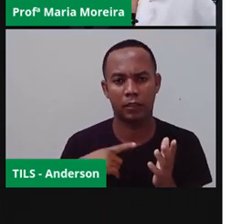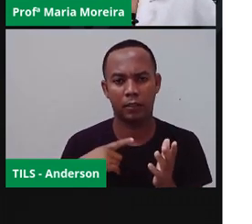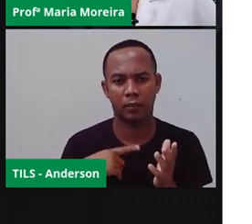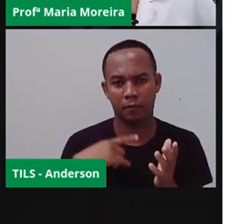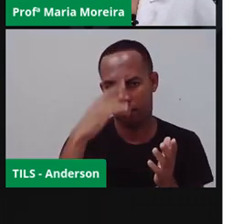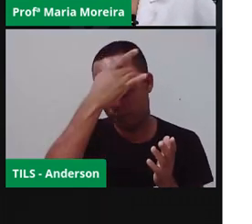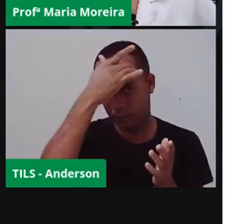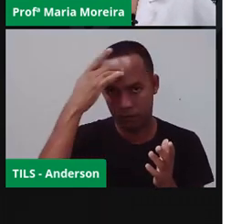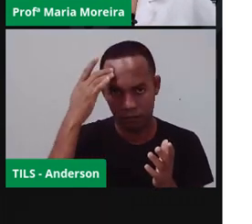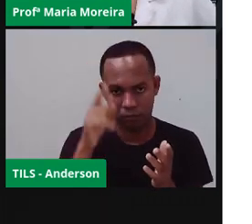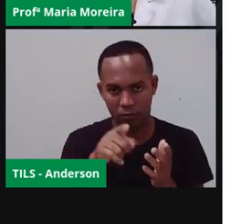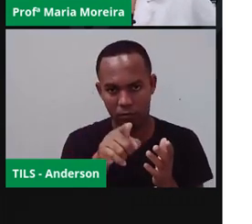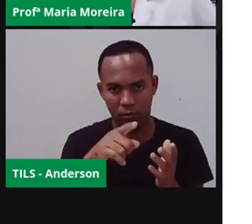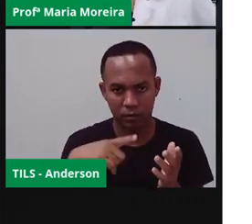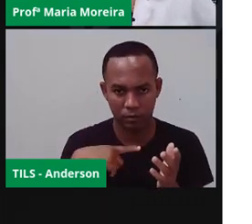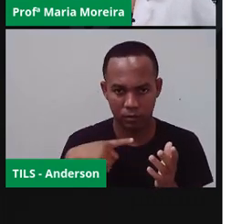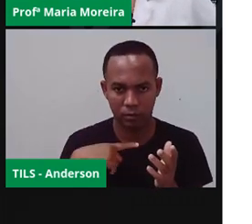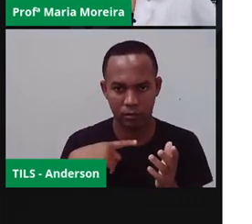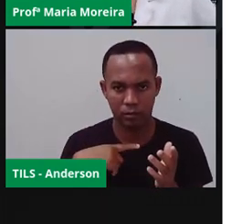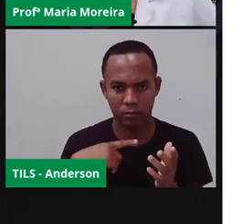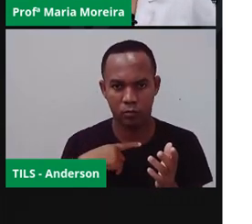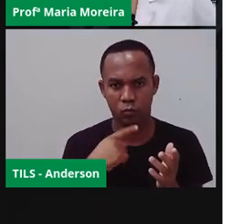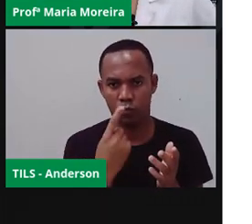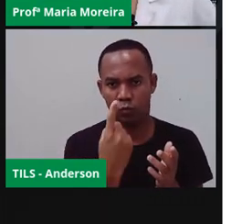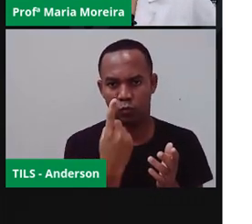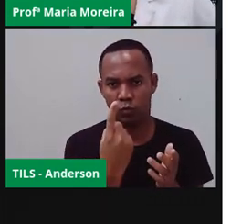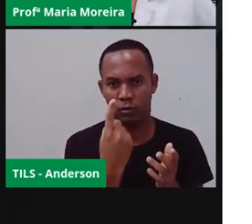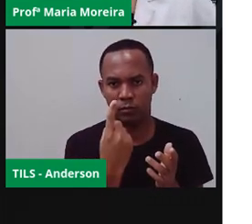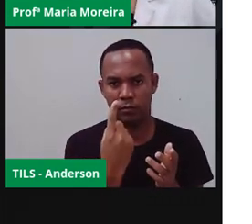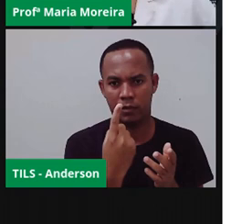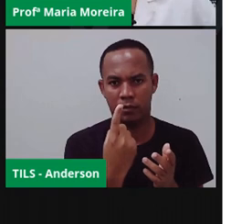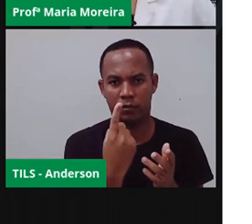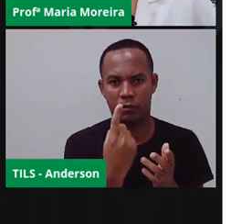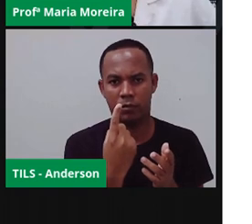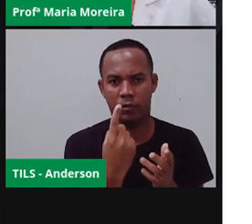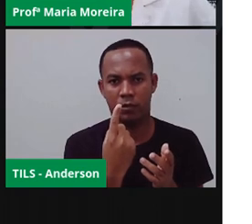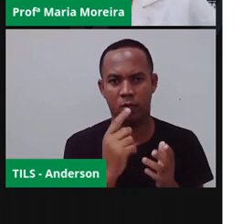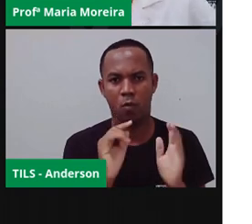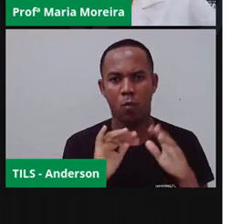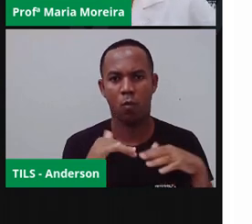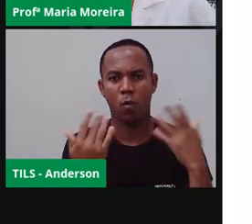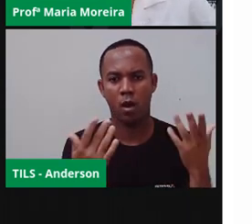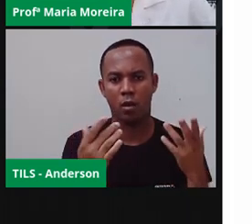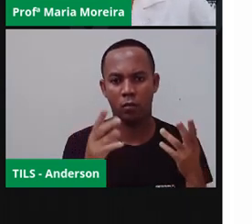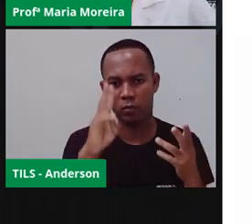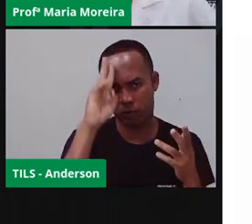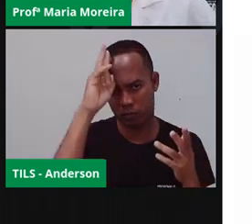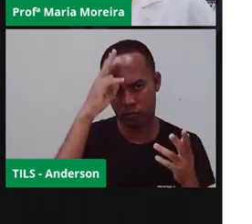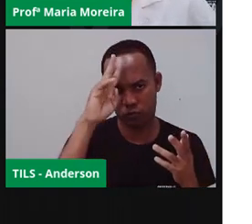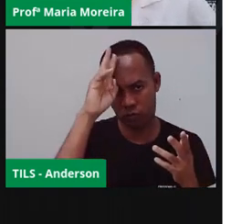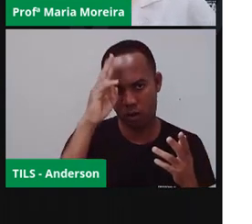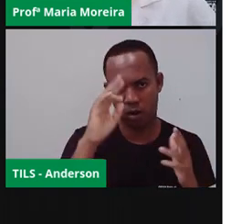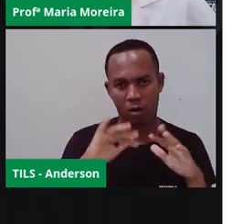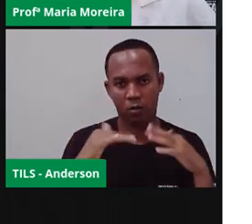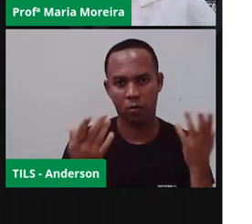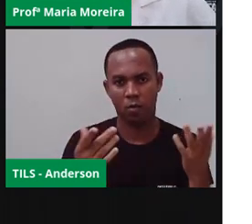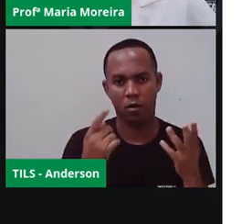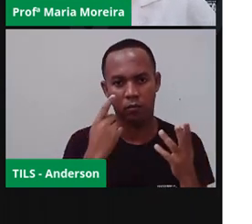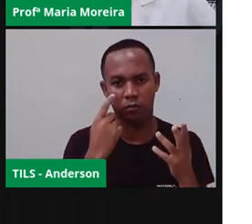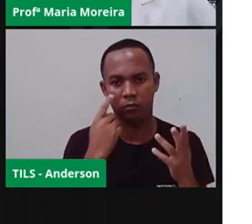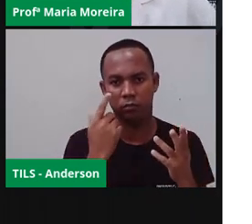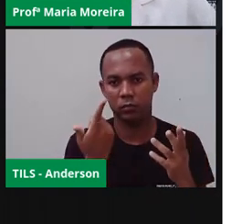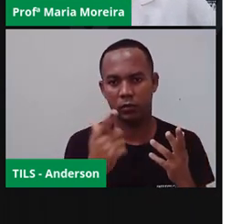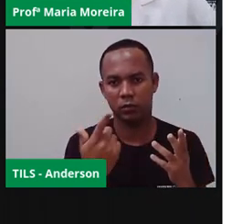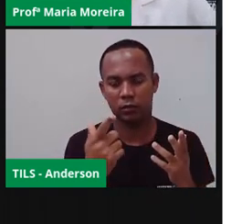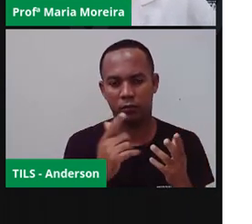Olha nessa daí. Tem o quê? Um personagem. Qual é a história aqui? Olha como conta a história e não tem fala